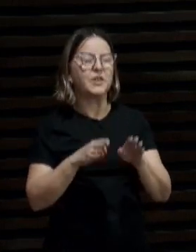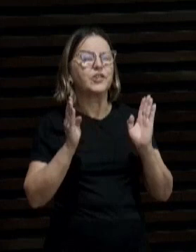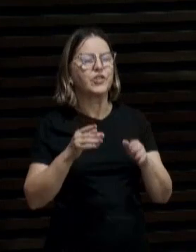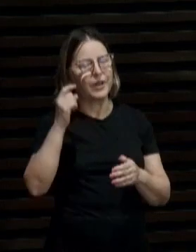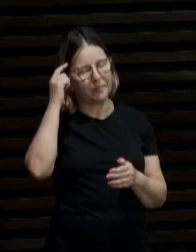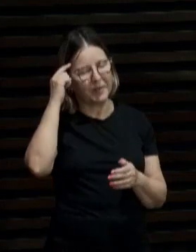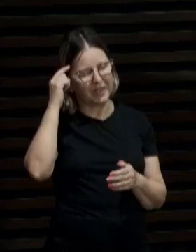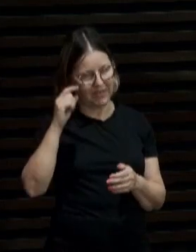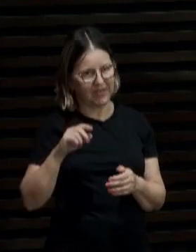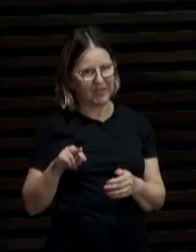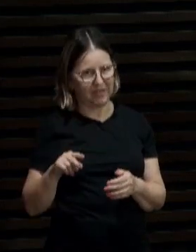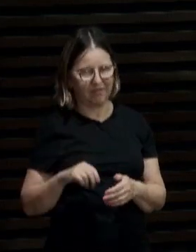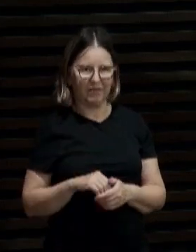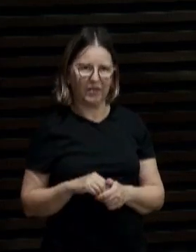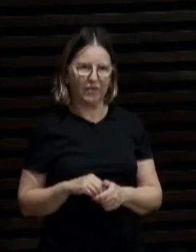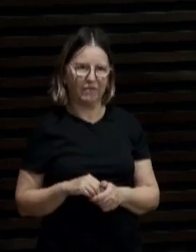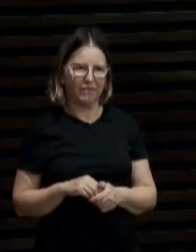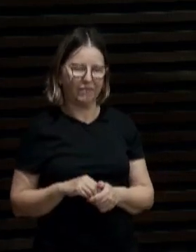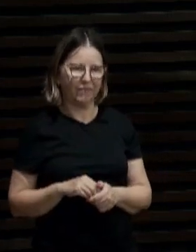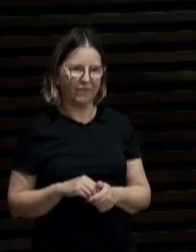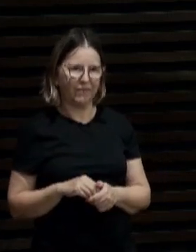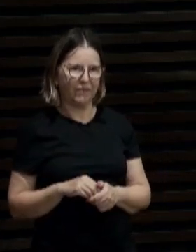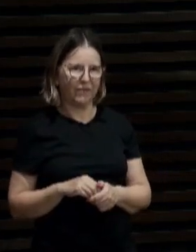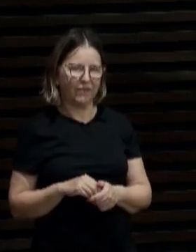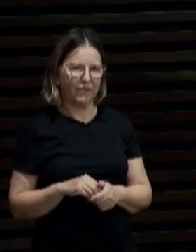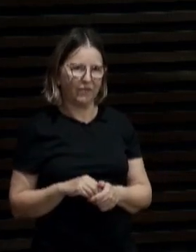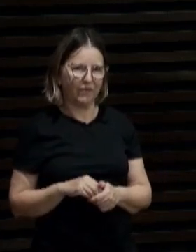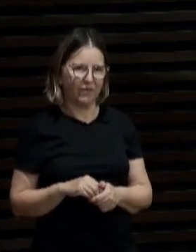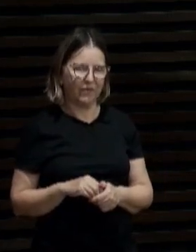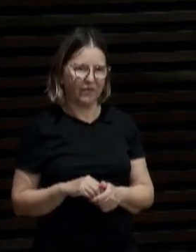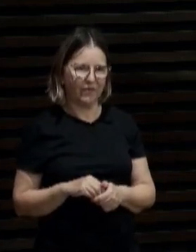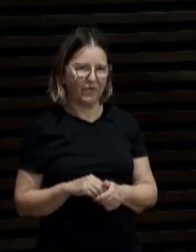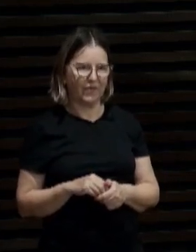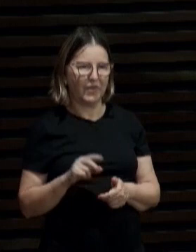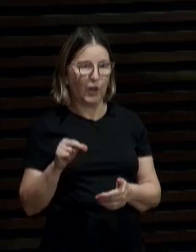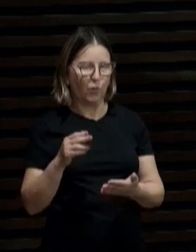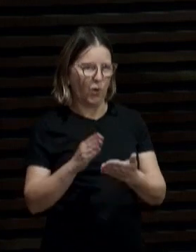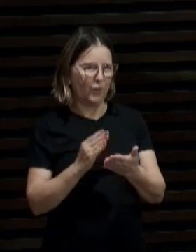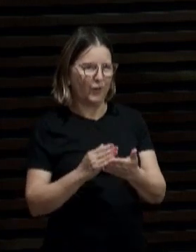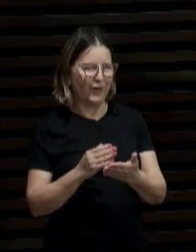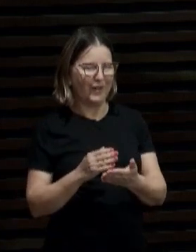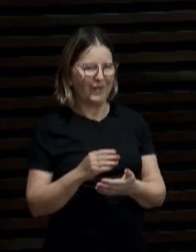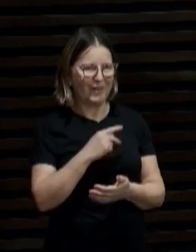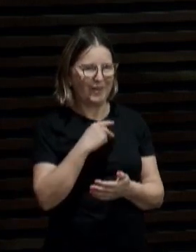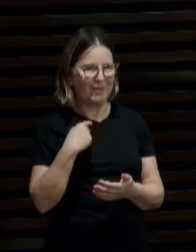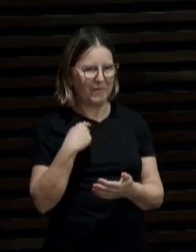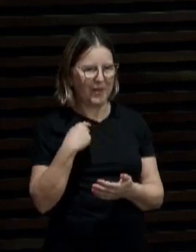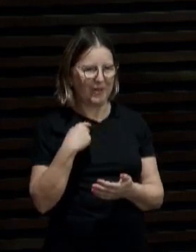bom às vezes, de cair na cilada. O pastor tem um livro da casca da banana, né? Às vezes as cascas de banana mas o